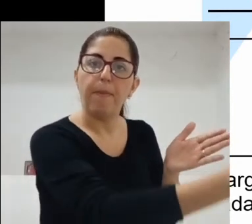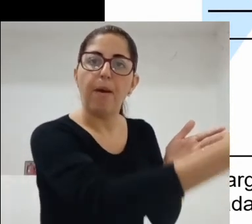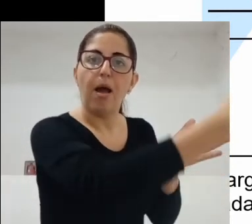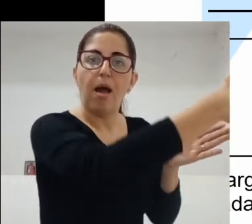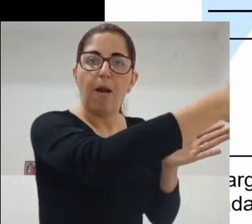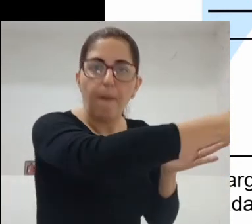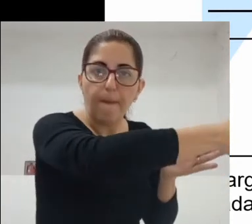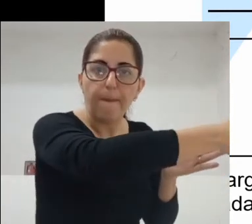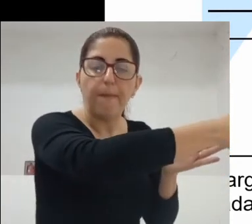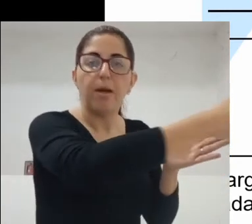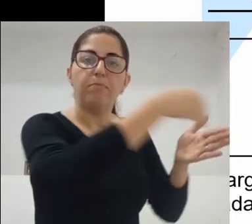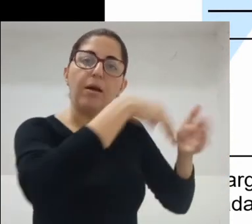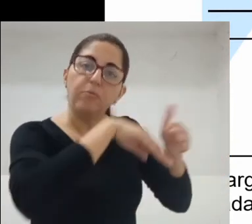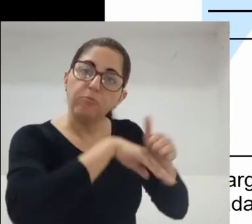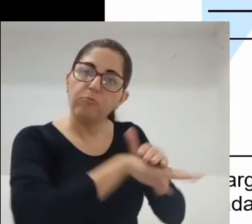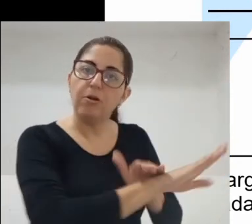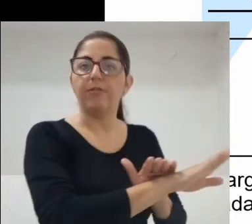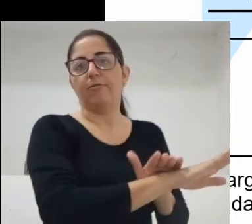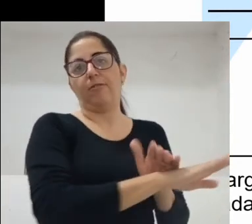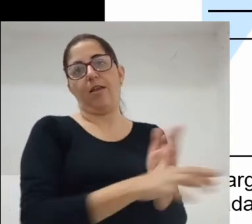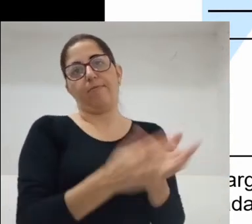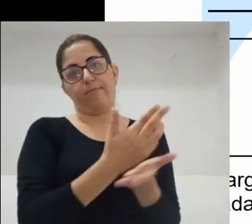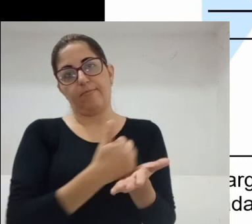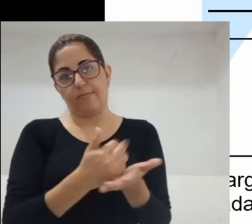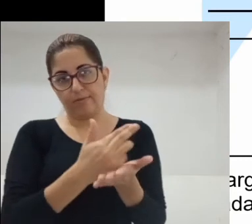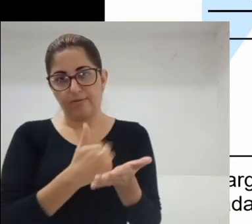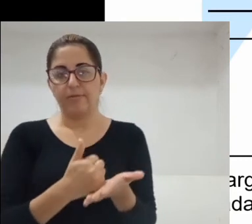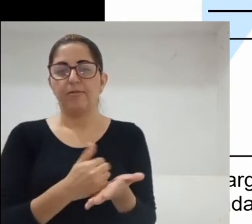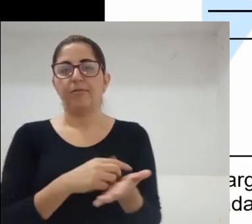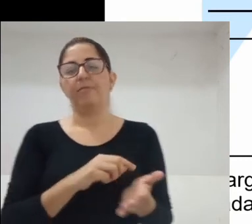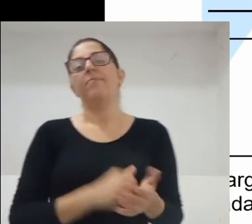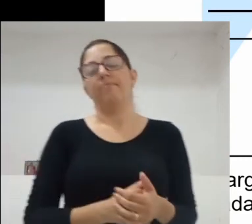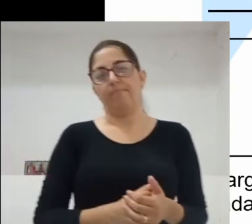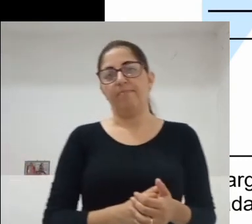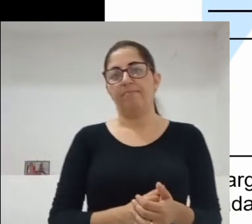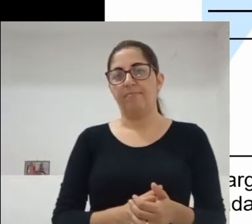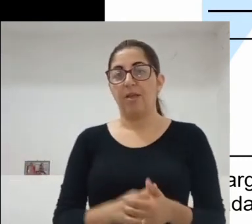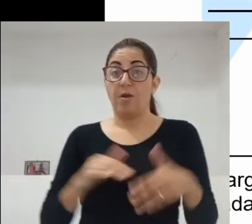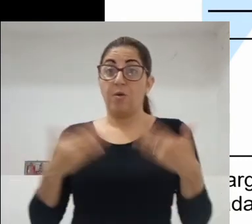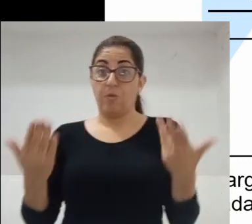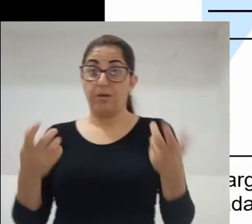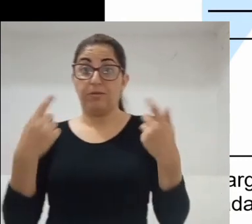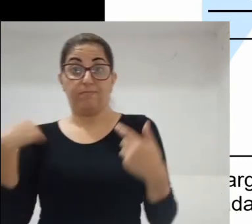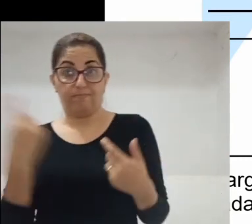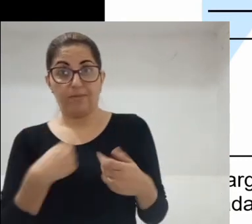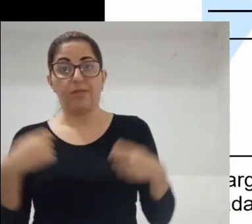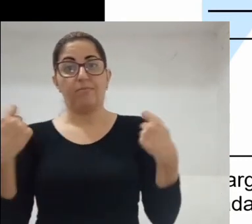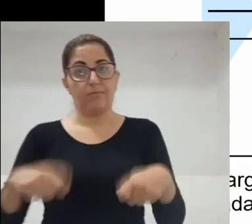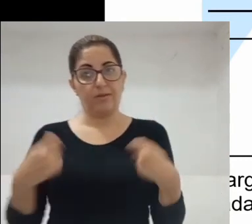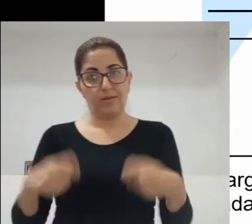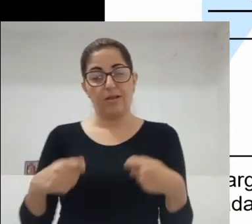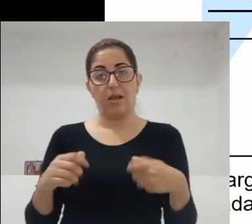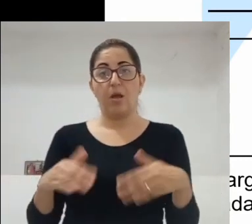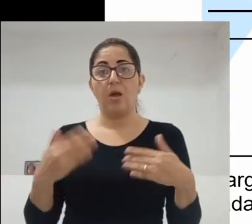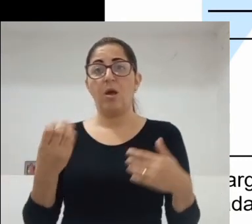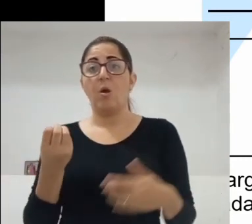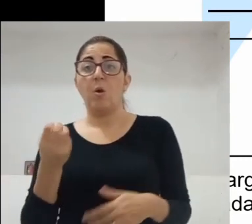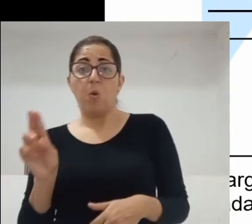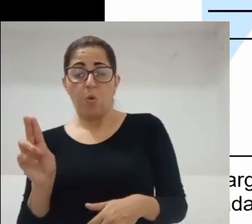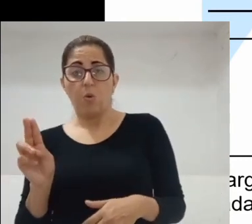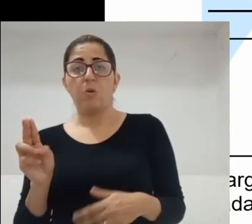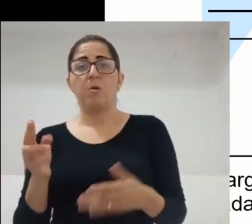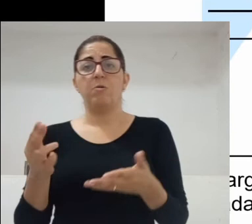para ser perfurada e para arquivar os nossos desenhos, né? Para a gente facilitar o processo